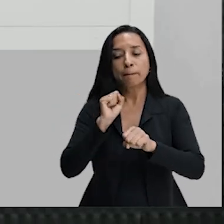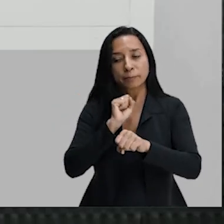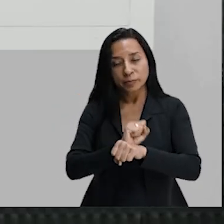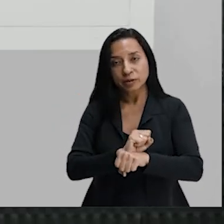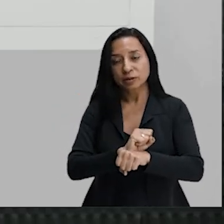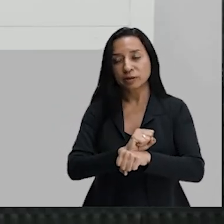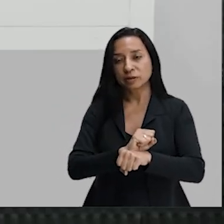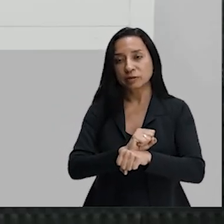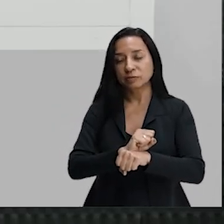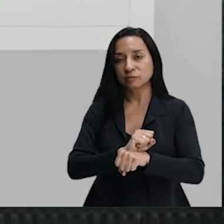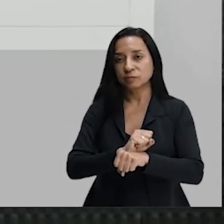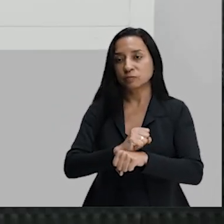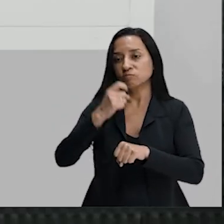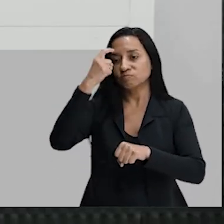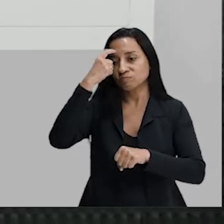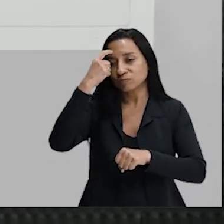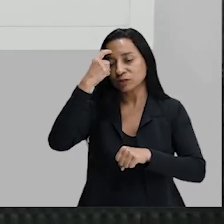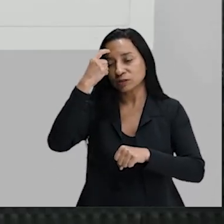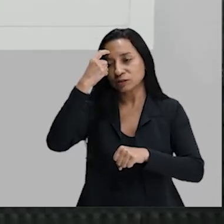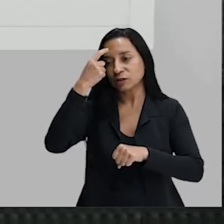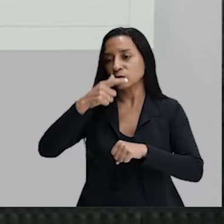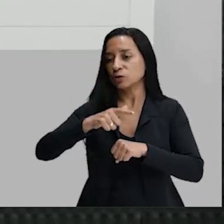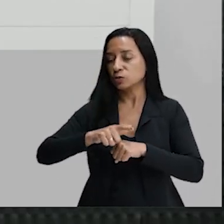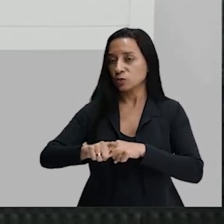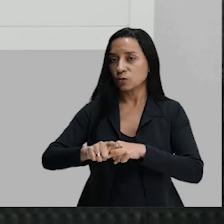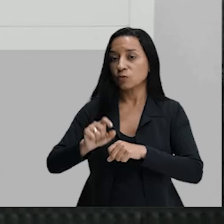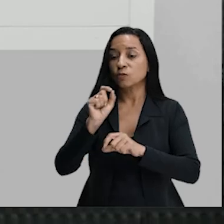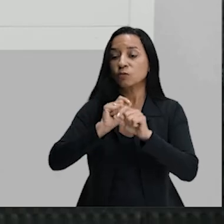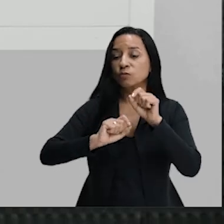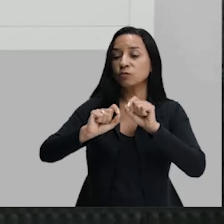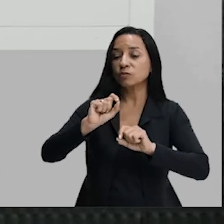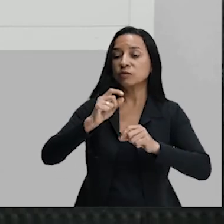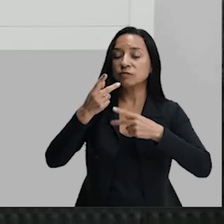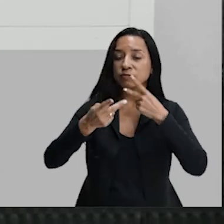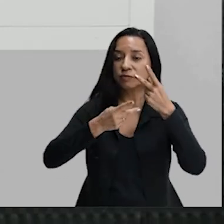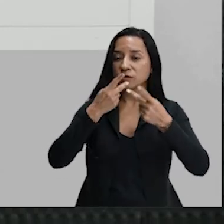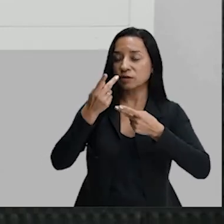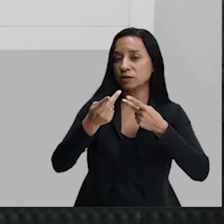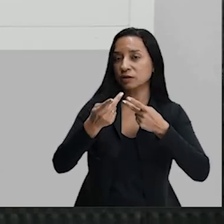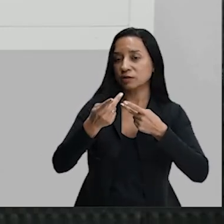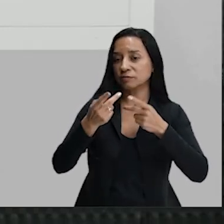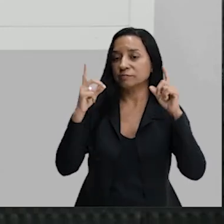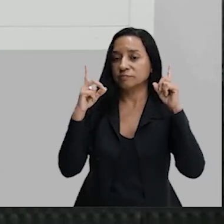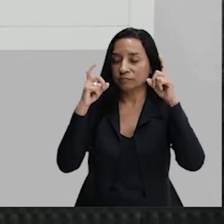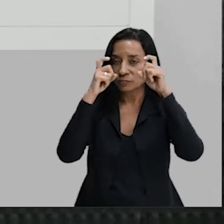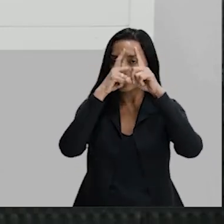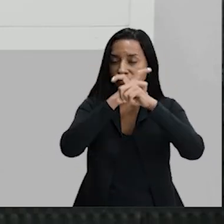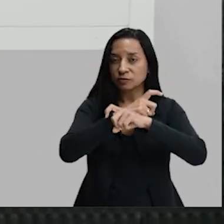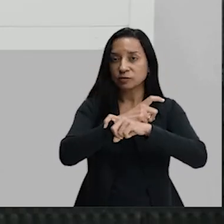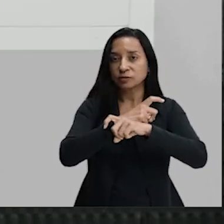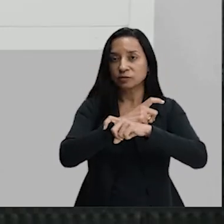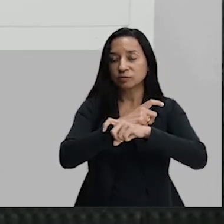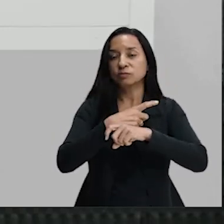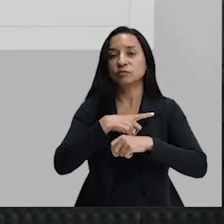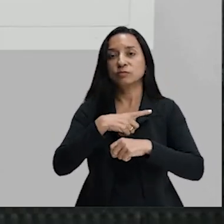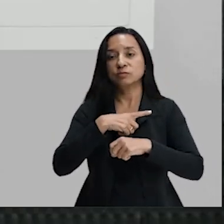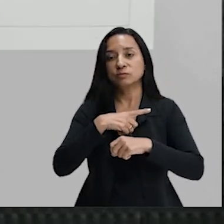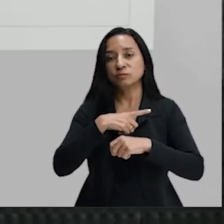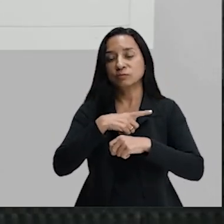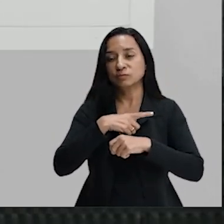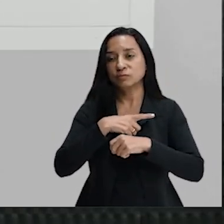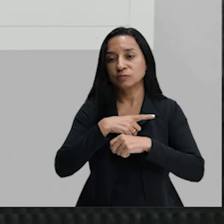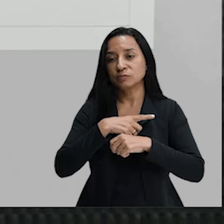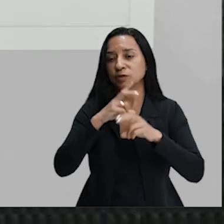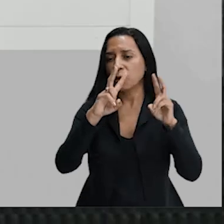para avaliar aquilo que estão pensando, aquilo que vão falar, geralmente é mais complicado. Tá? Existe um ditado entre os